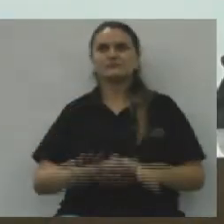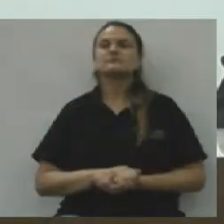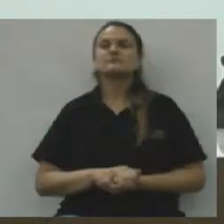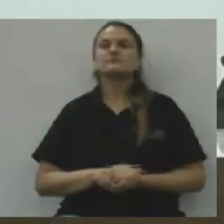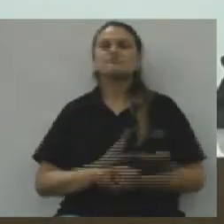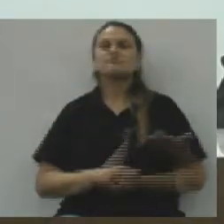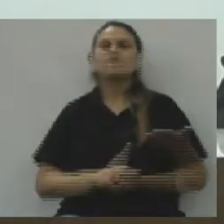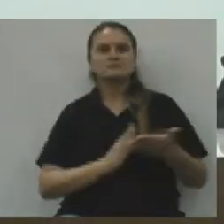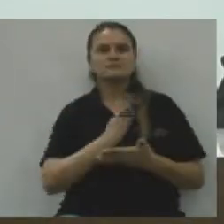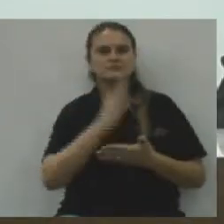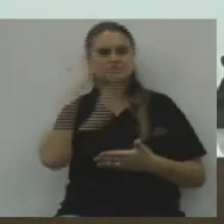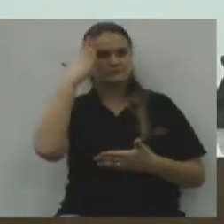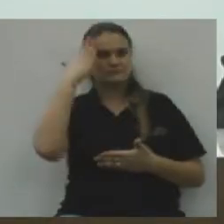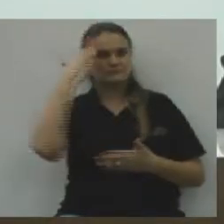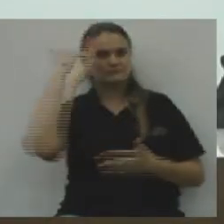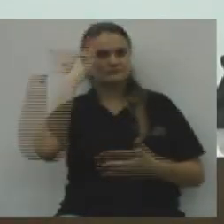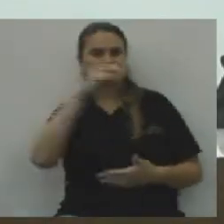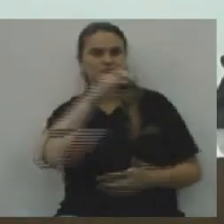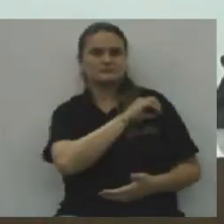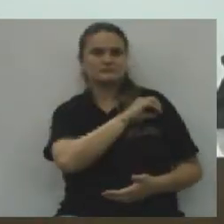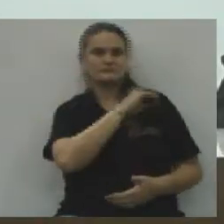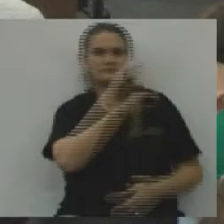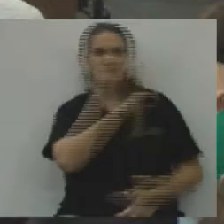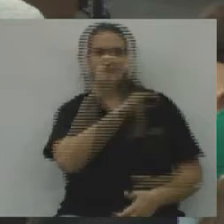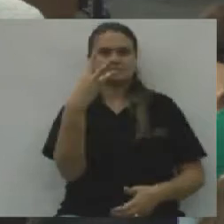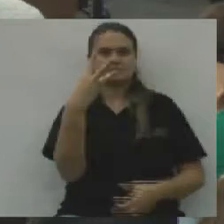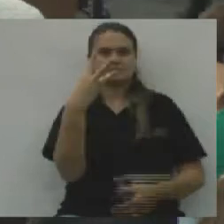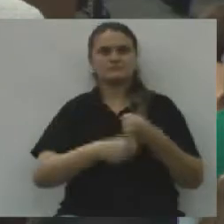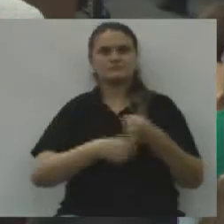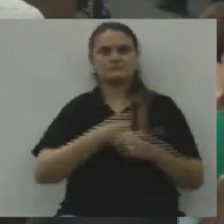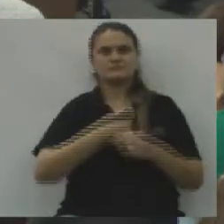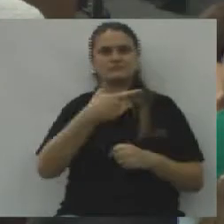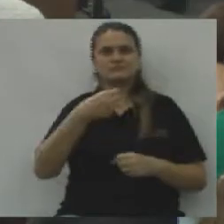Aprovada a moção número 3/2018.